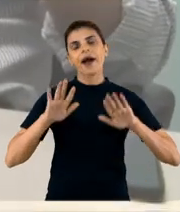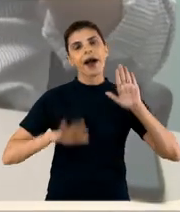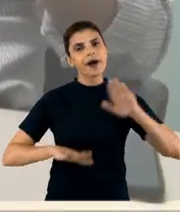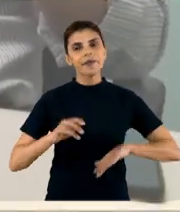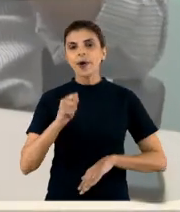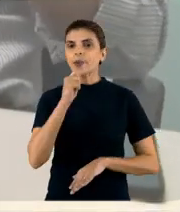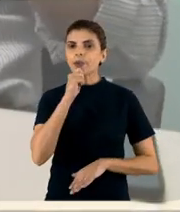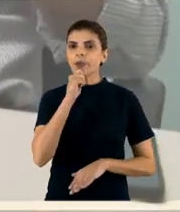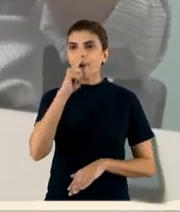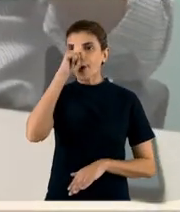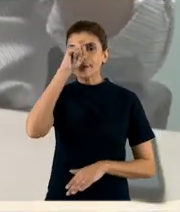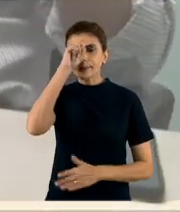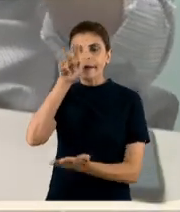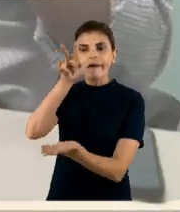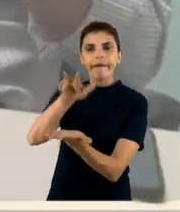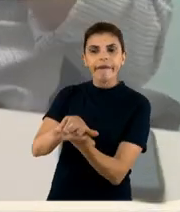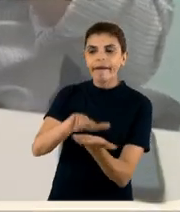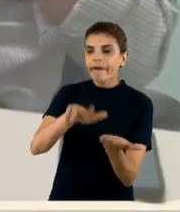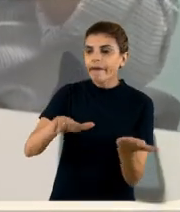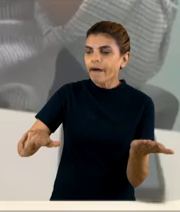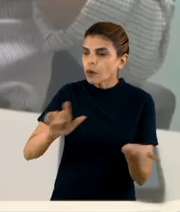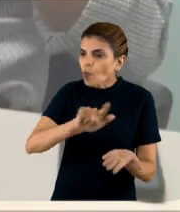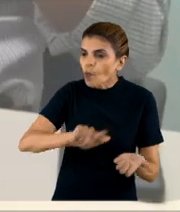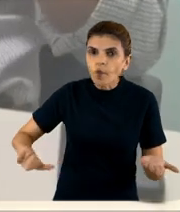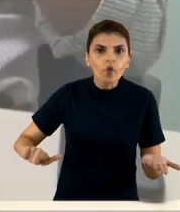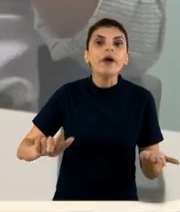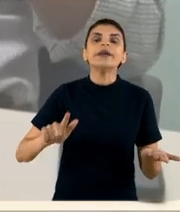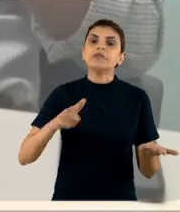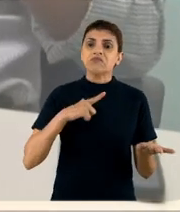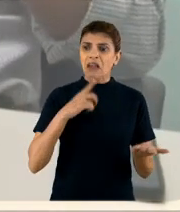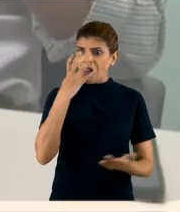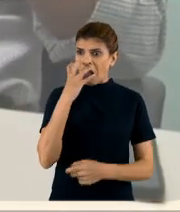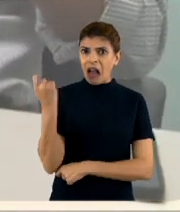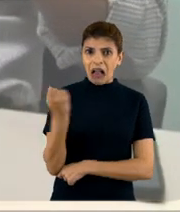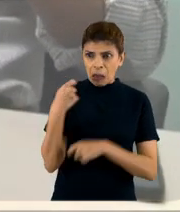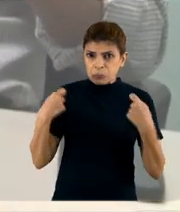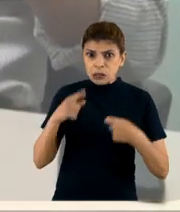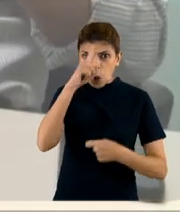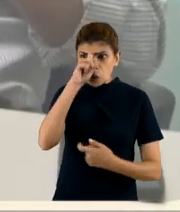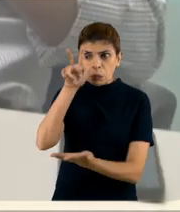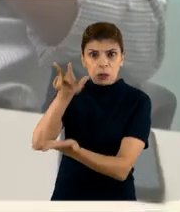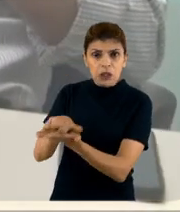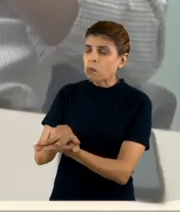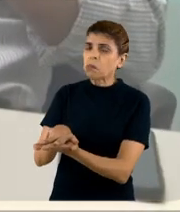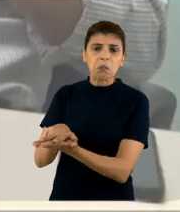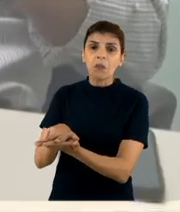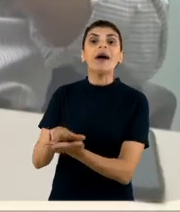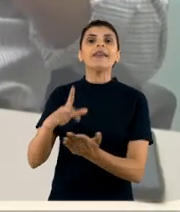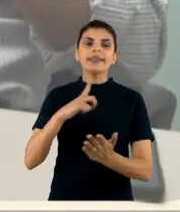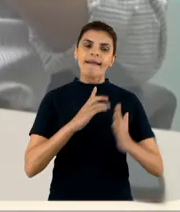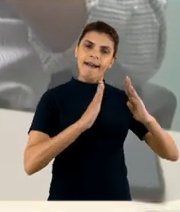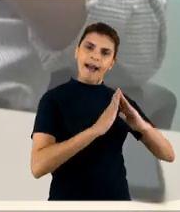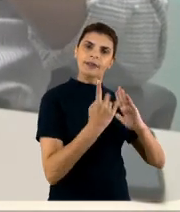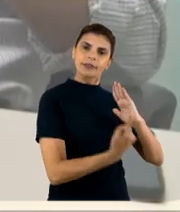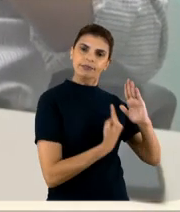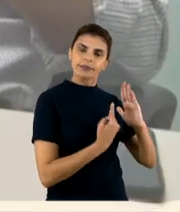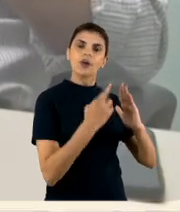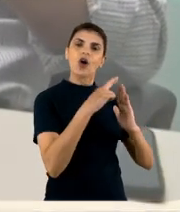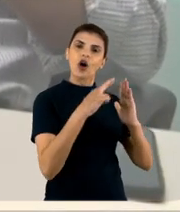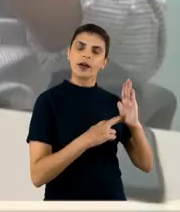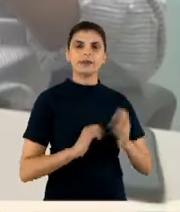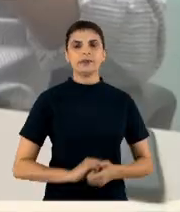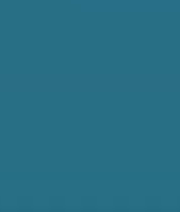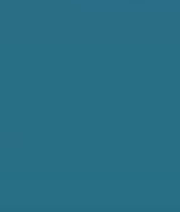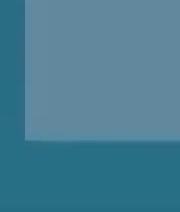necessário. Né? Muitas vezes a gente não tem leito suficiente ou o paciente não tem nenhuma gravidade específica para o hospital, então a gente também tem